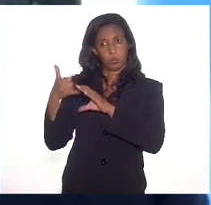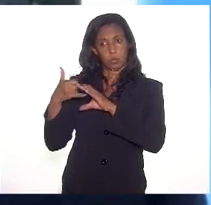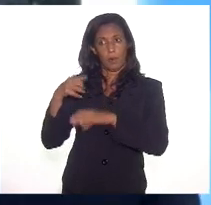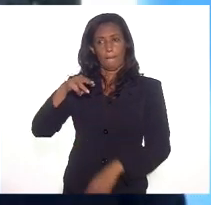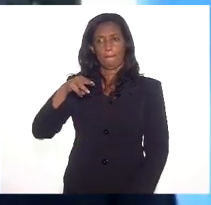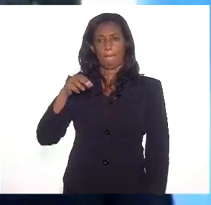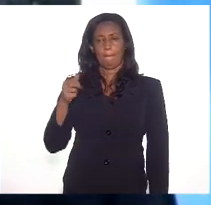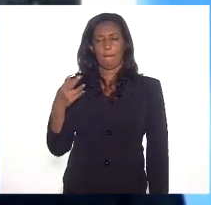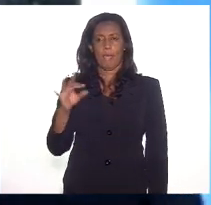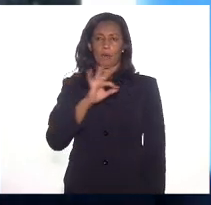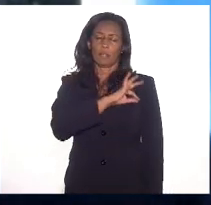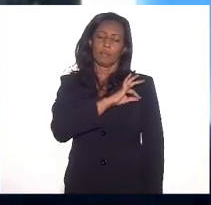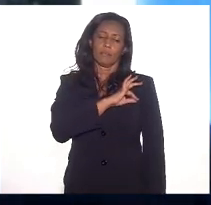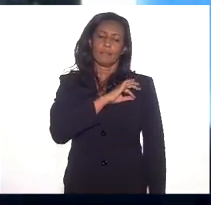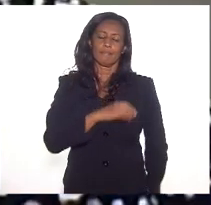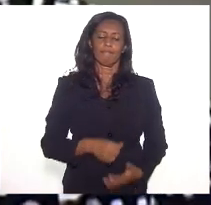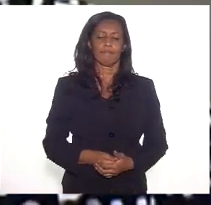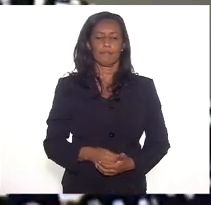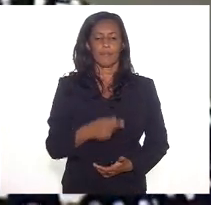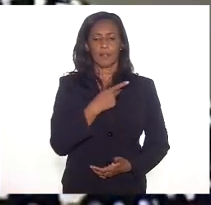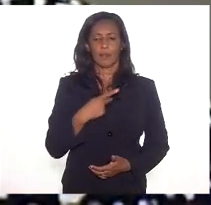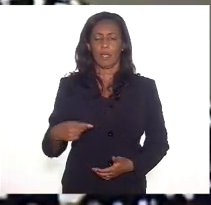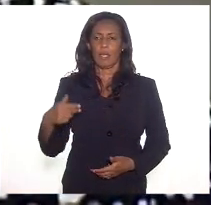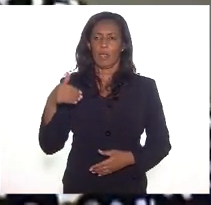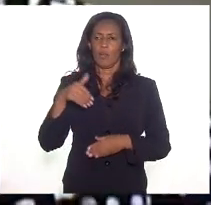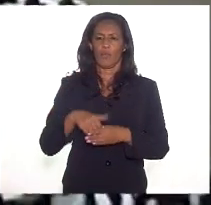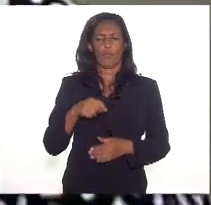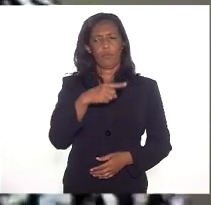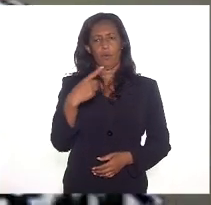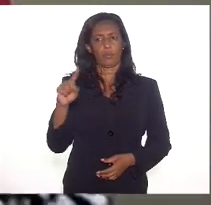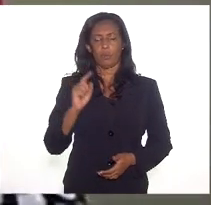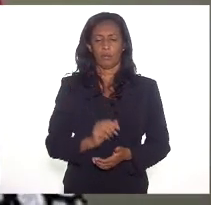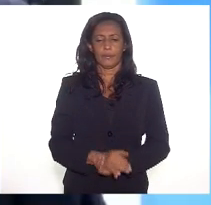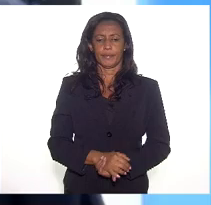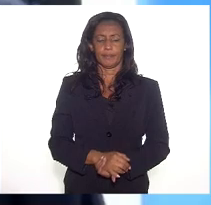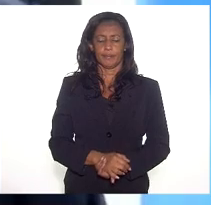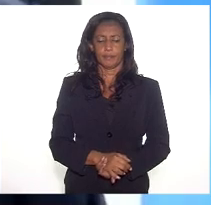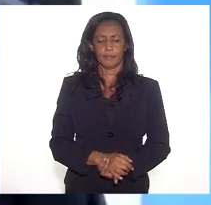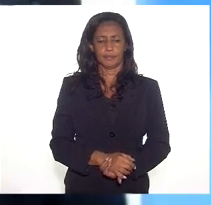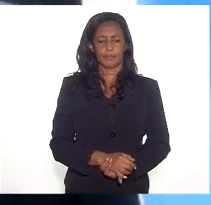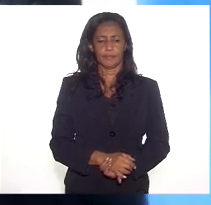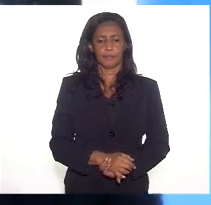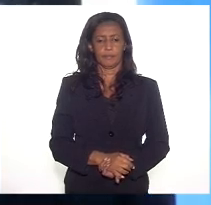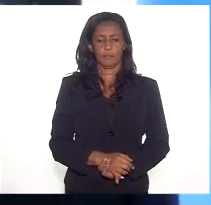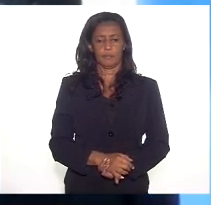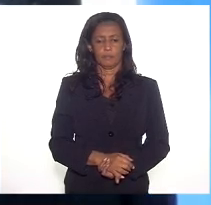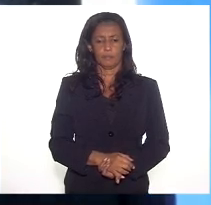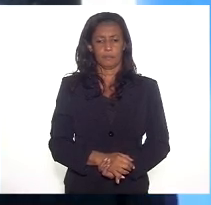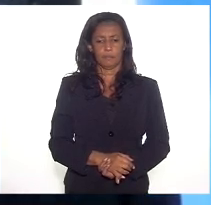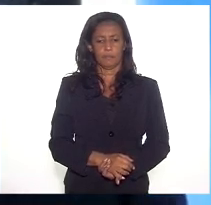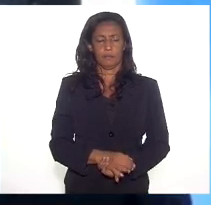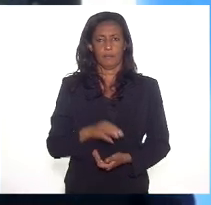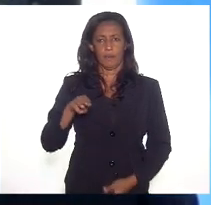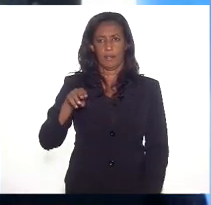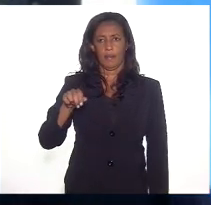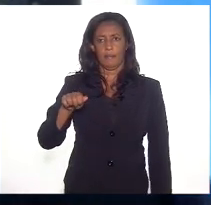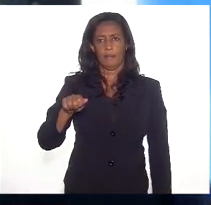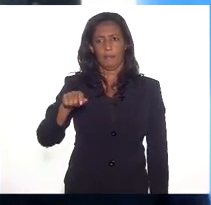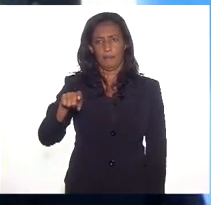Marta Rocha. Presidente, eu voto não ao destaque. Deputada, vota não. Deputado Max